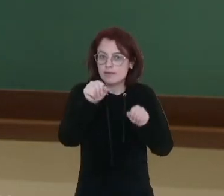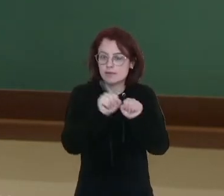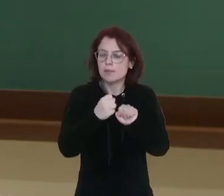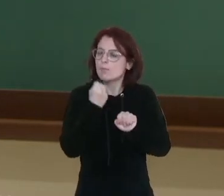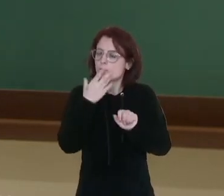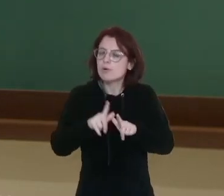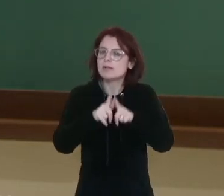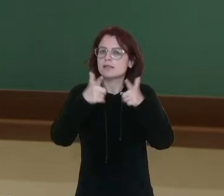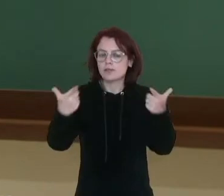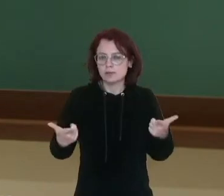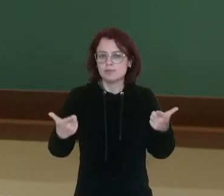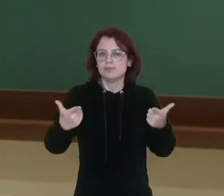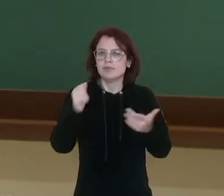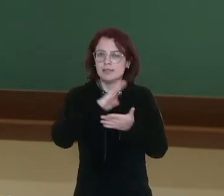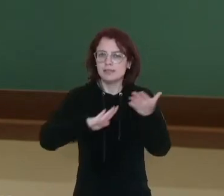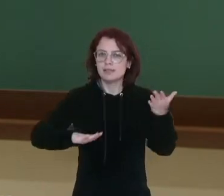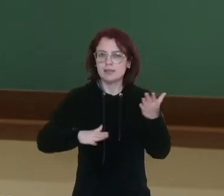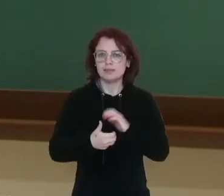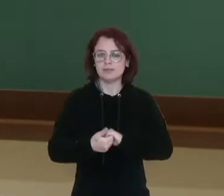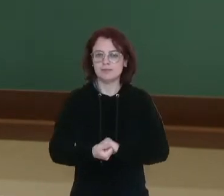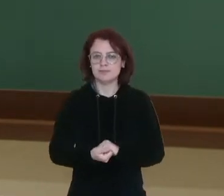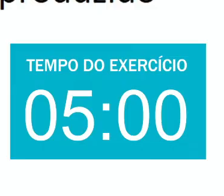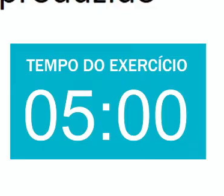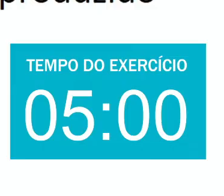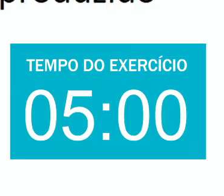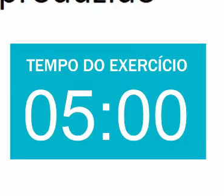sorte aí com a resposta de vocês.